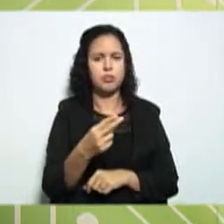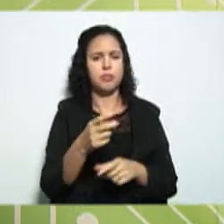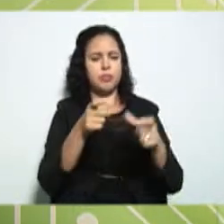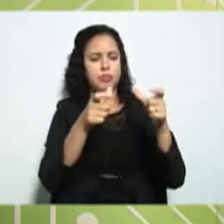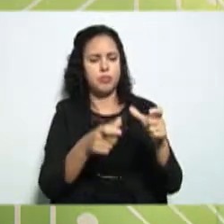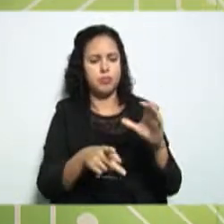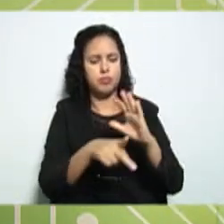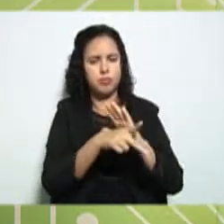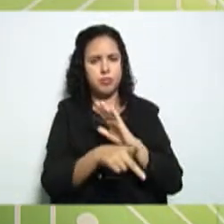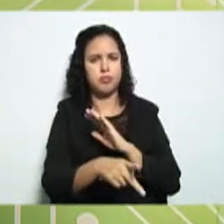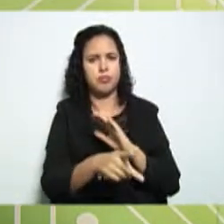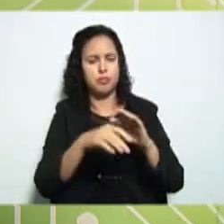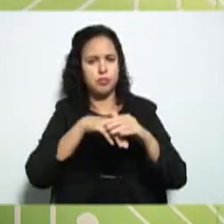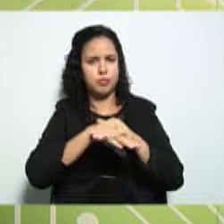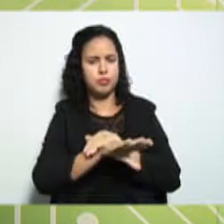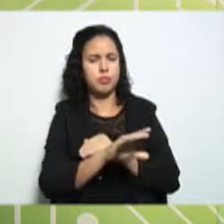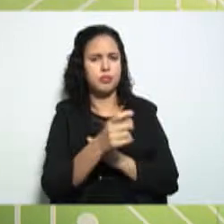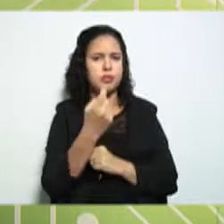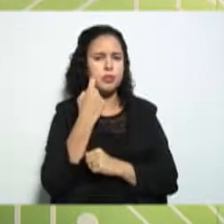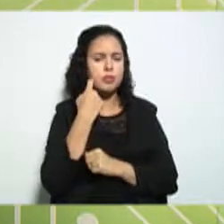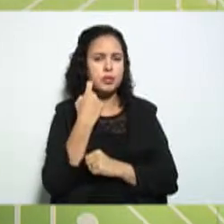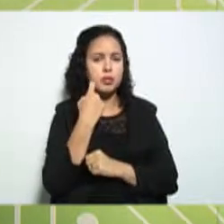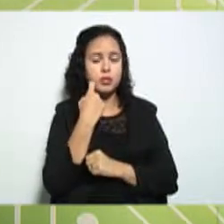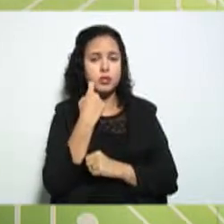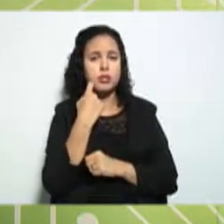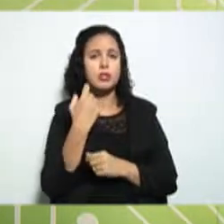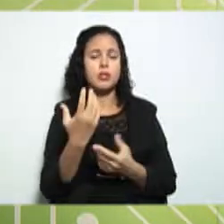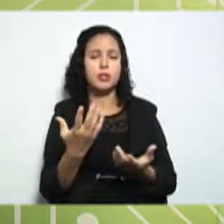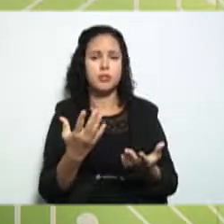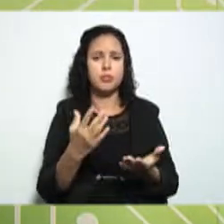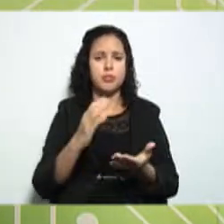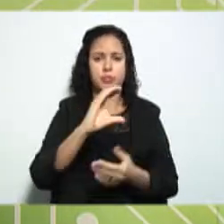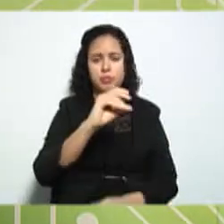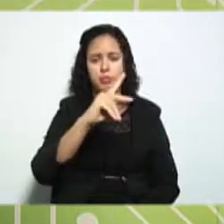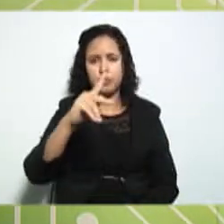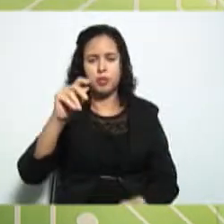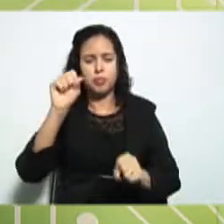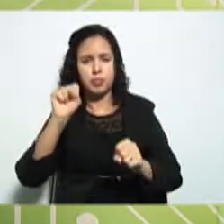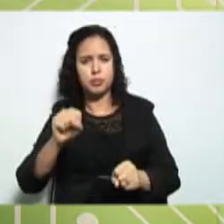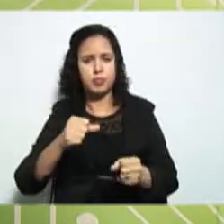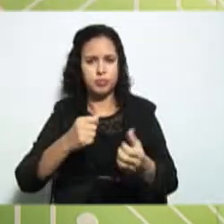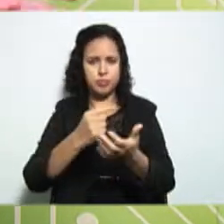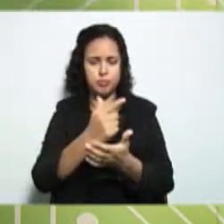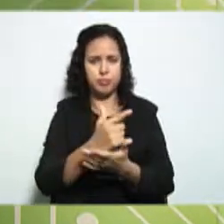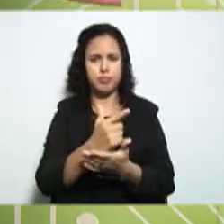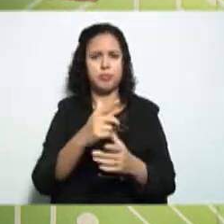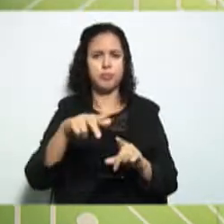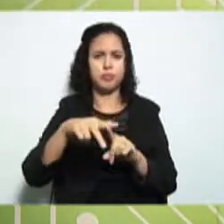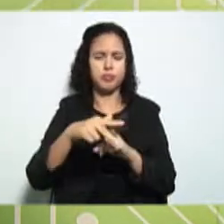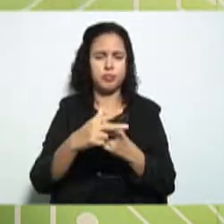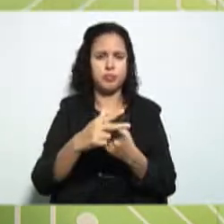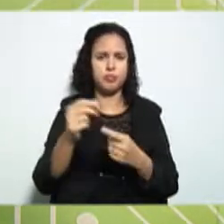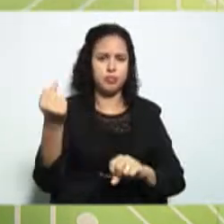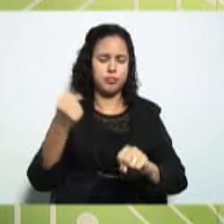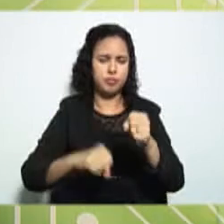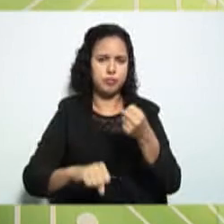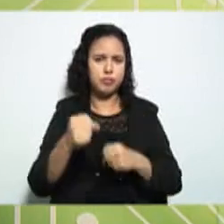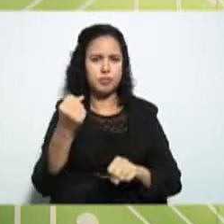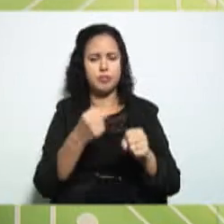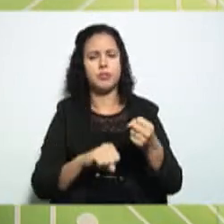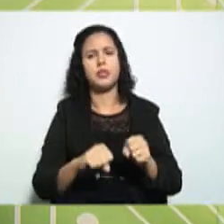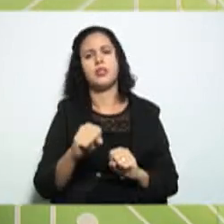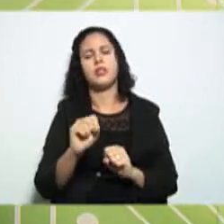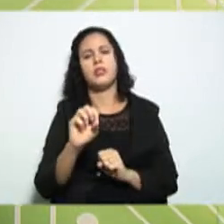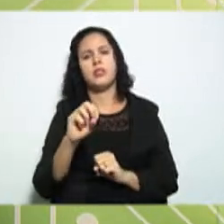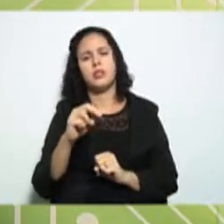resfriamento. E aí, com a cooperativa, a gente pode, por exemplo, comprar máquinas que vão, ou contratar máquinas que vão cavar aí